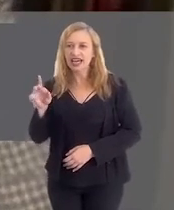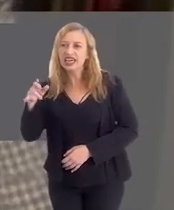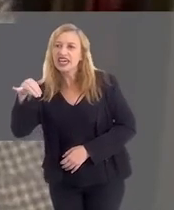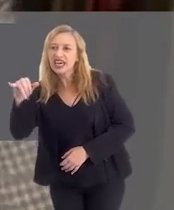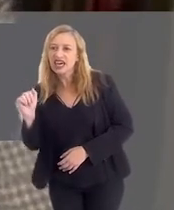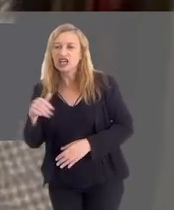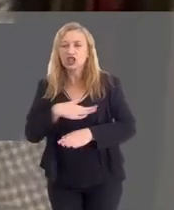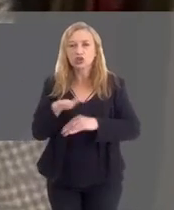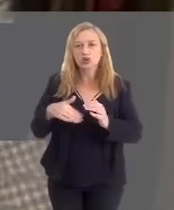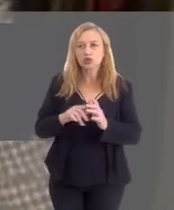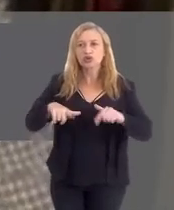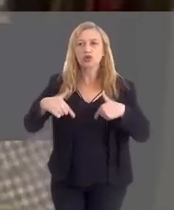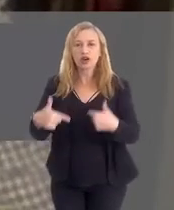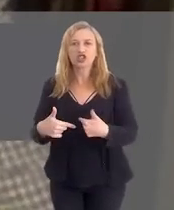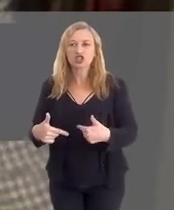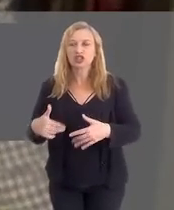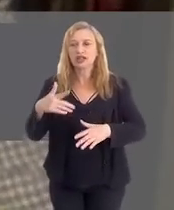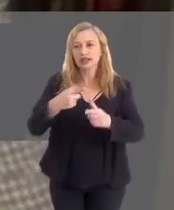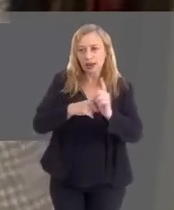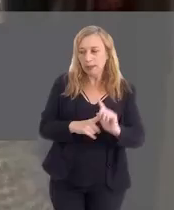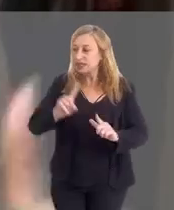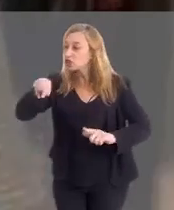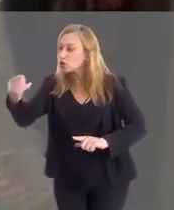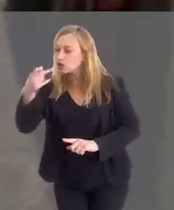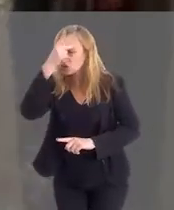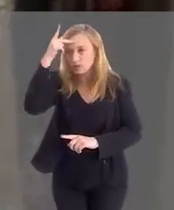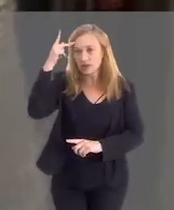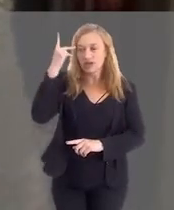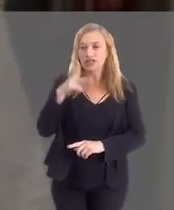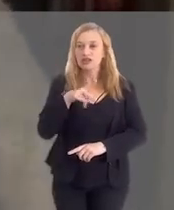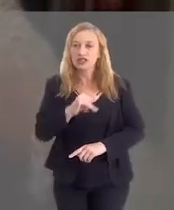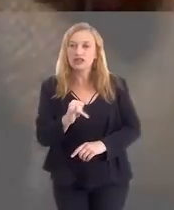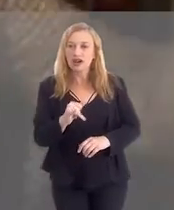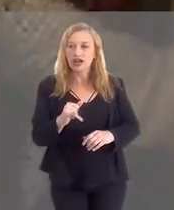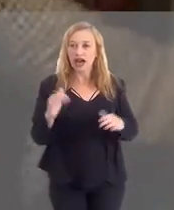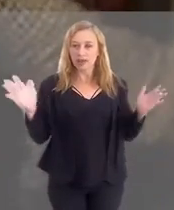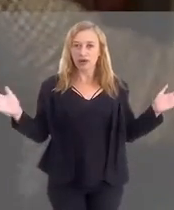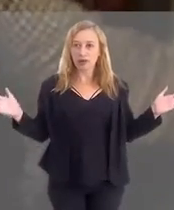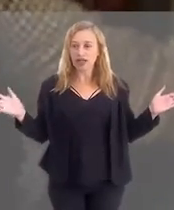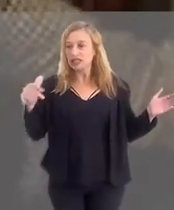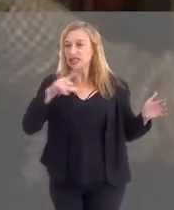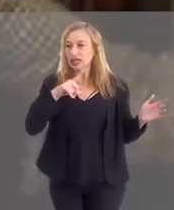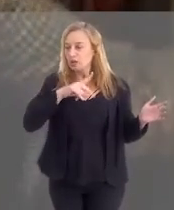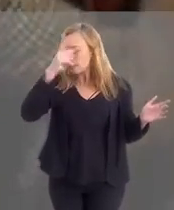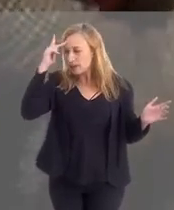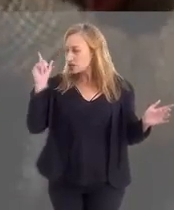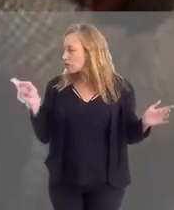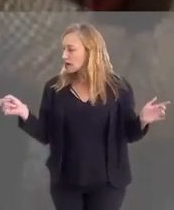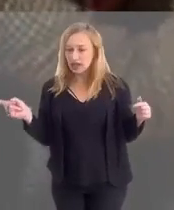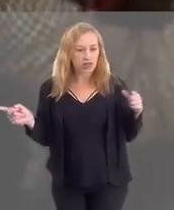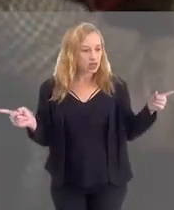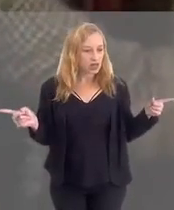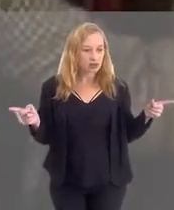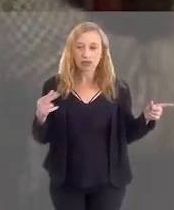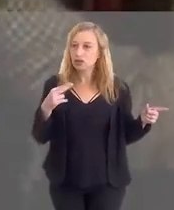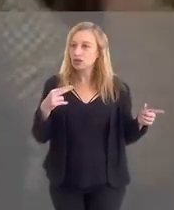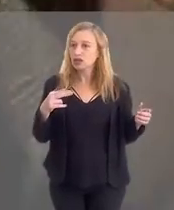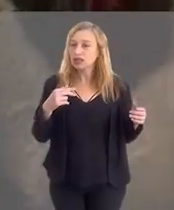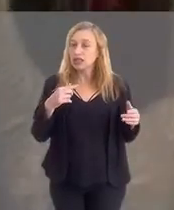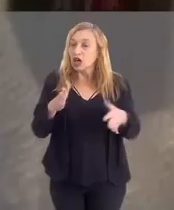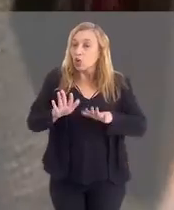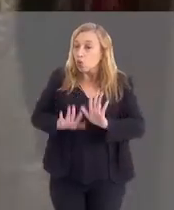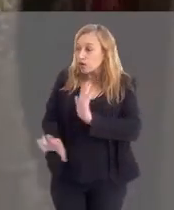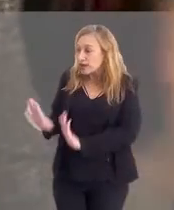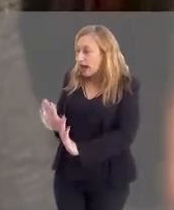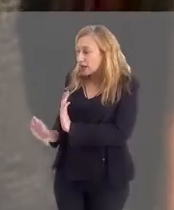você pensar que todas as suas atitudes dependem das outras pessoas, que se você vai abrir o braço e tem uma pessoa aqui e outra aqui, você não quer bater